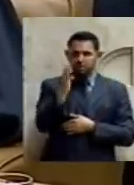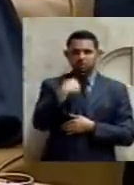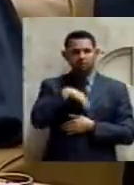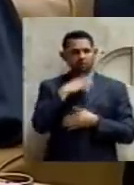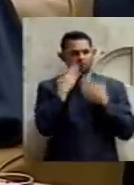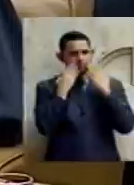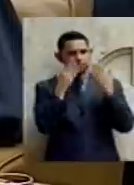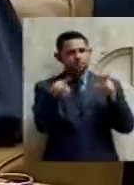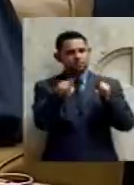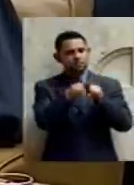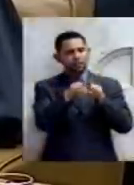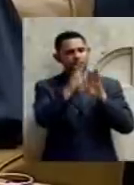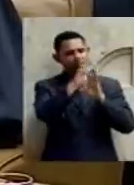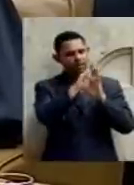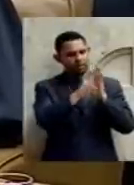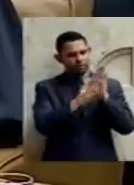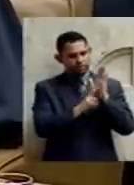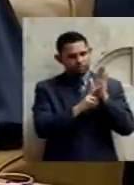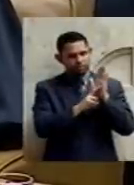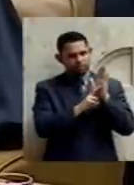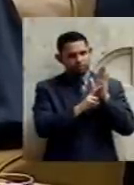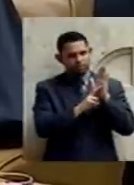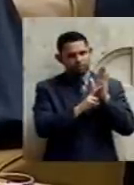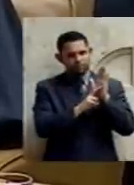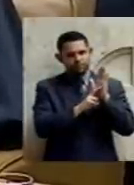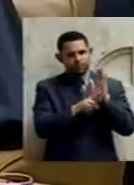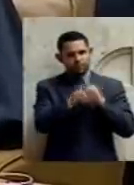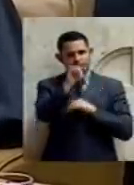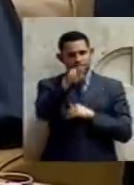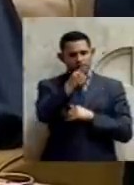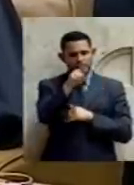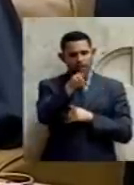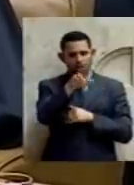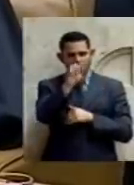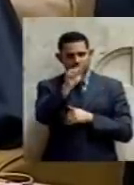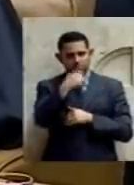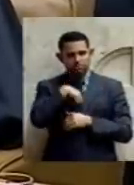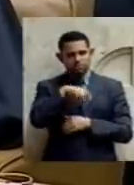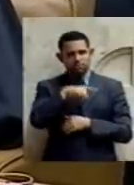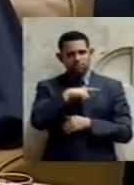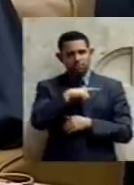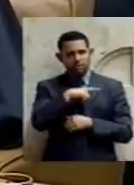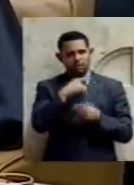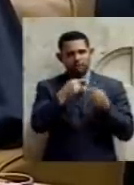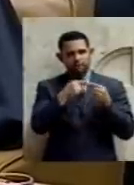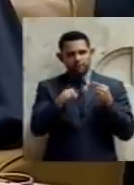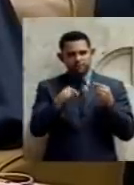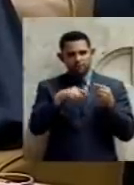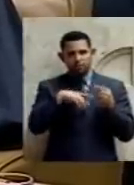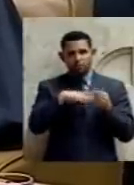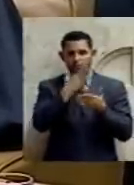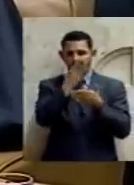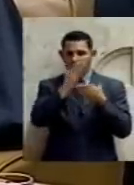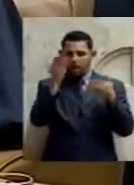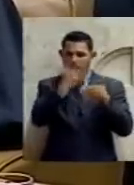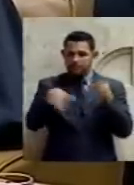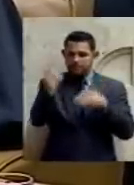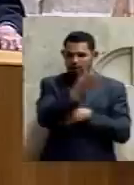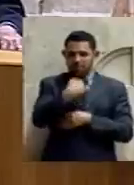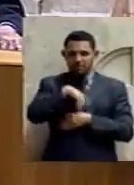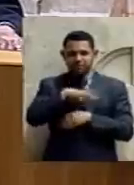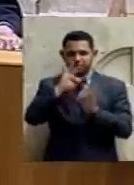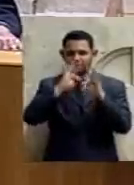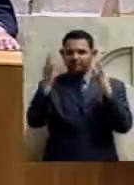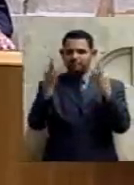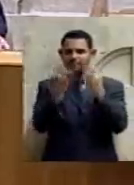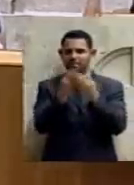ainda como relator do leading case com repercussão geral sobre a vedação do nepotismo. Uma